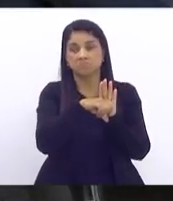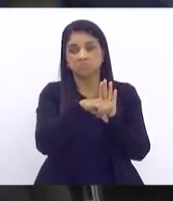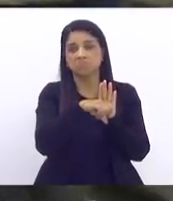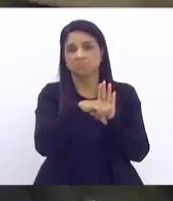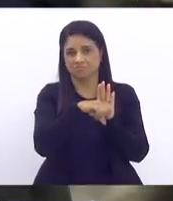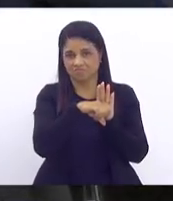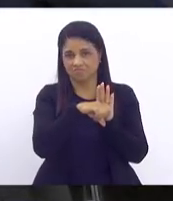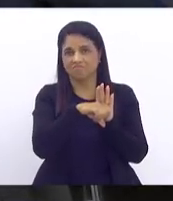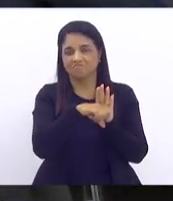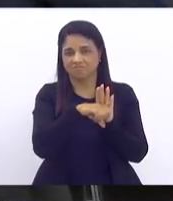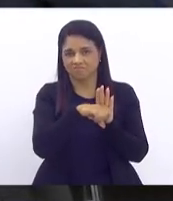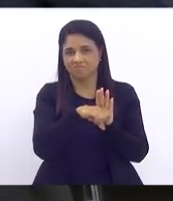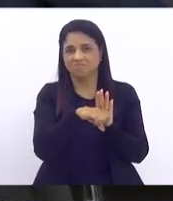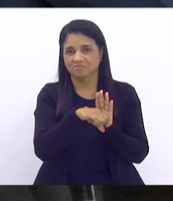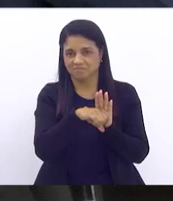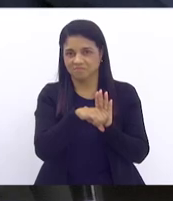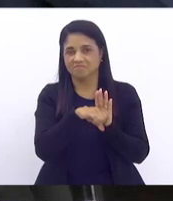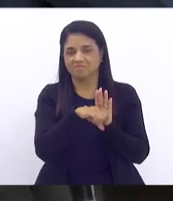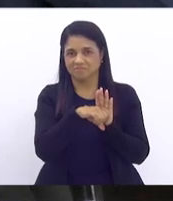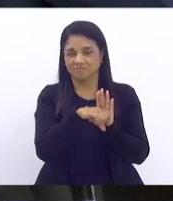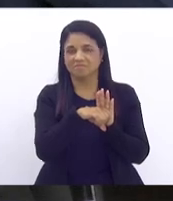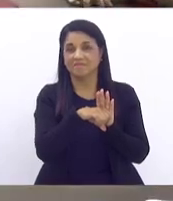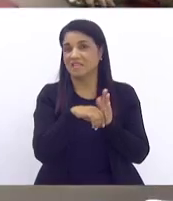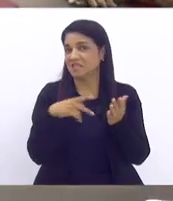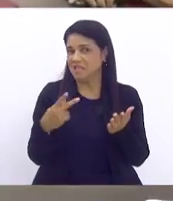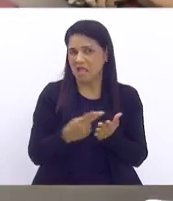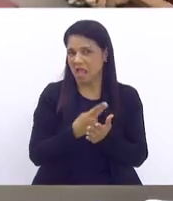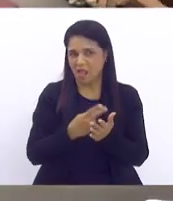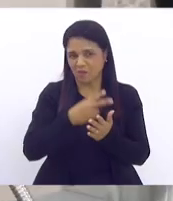gostou da leitura rápida também, sem erro, né?